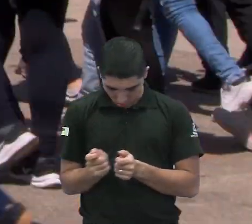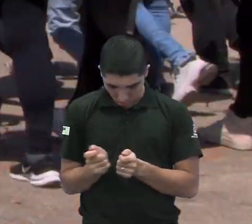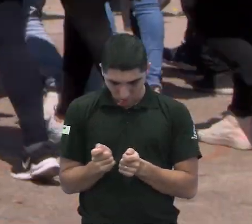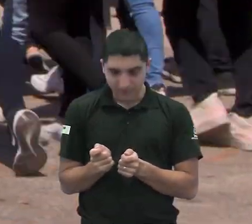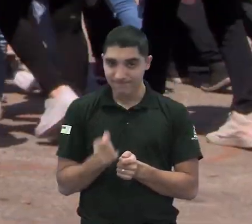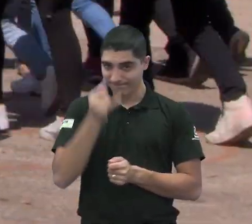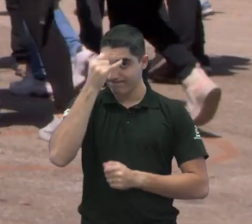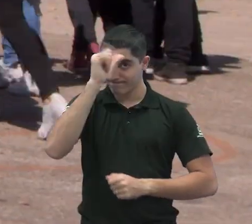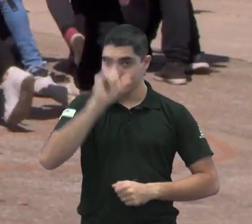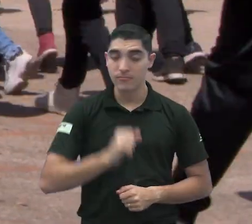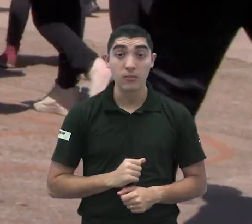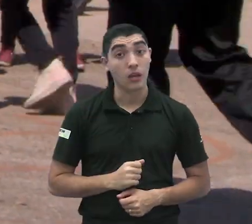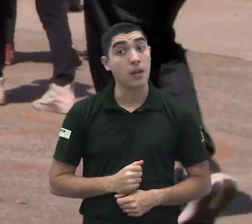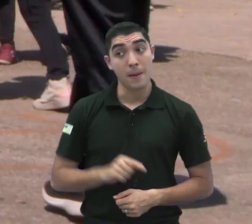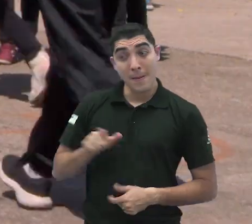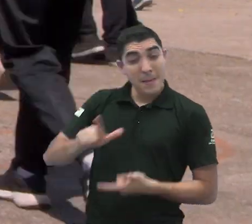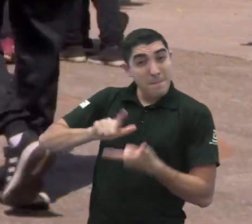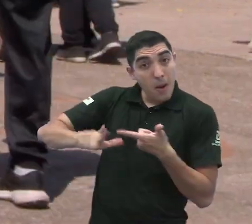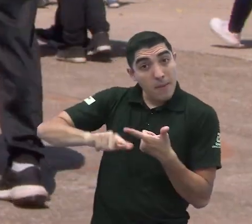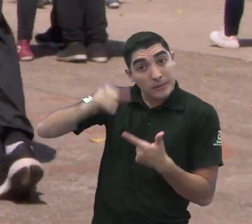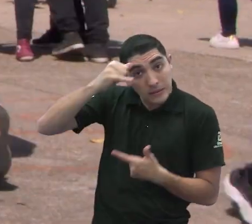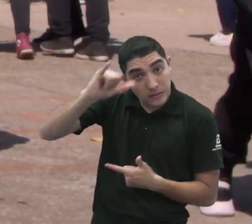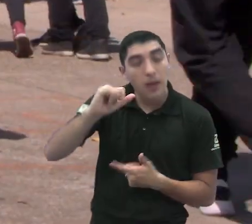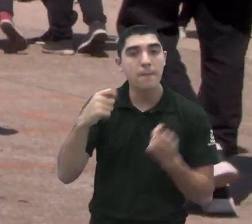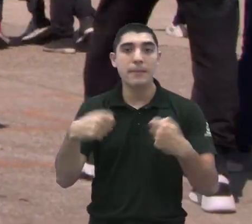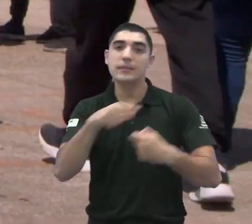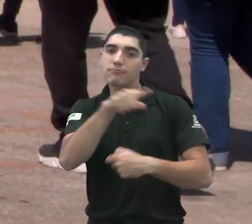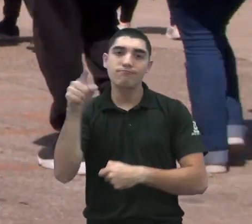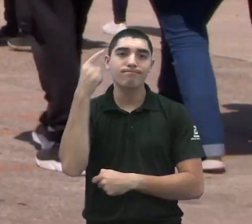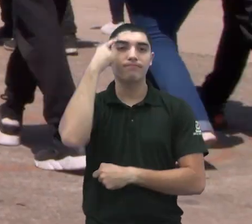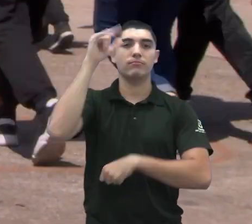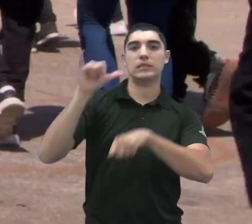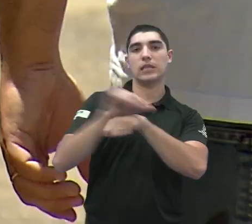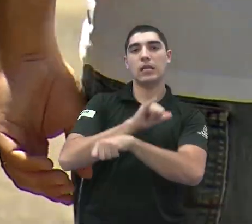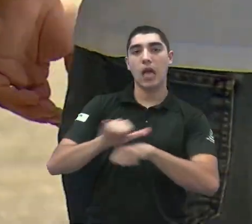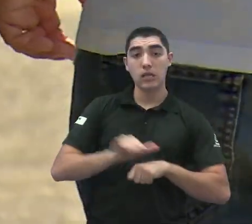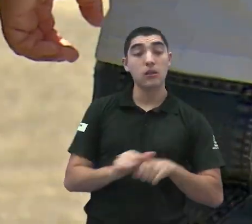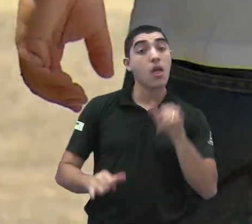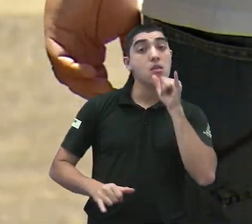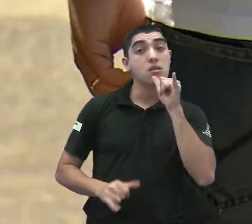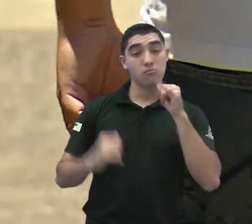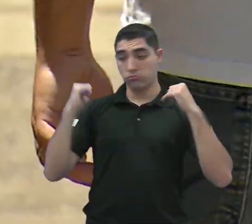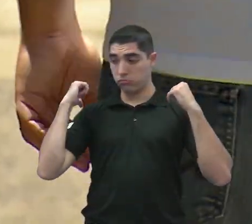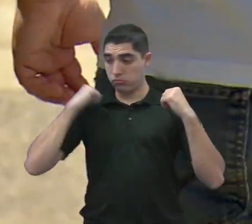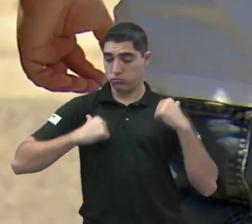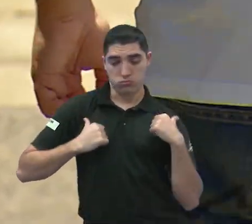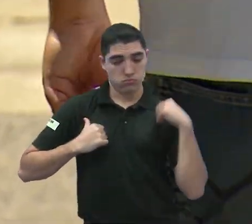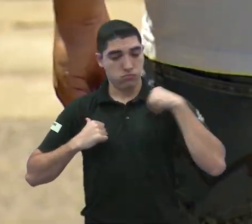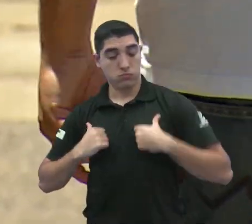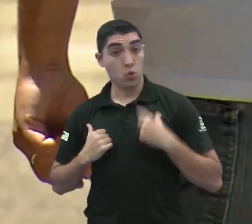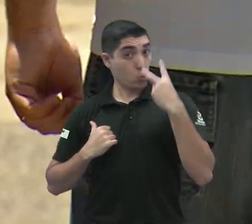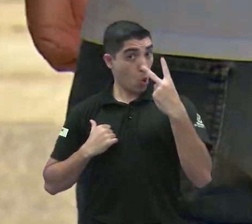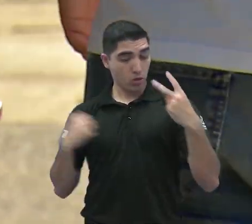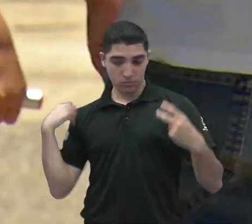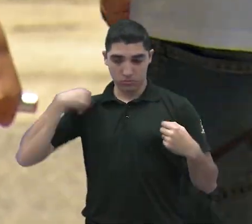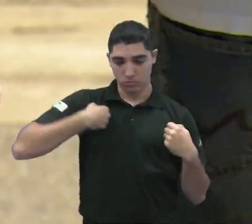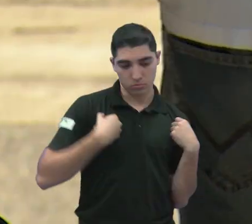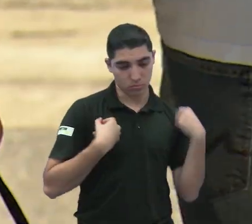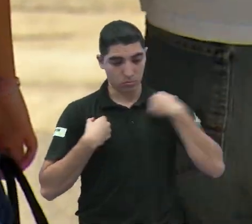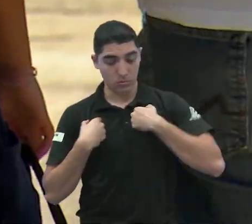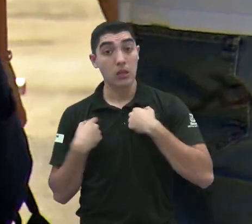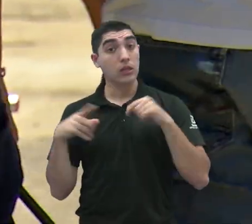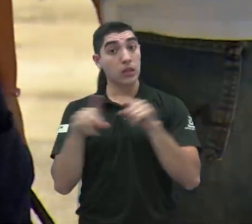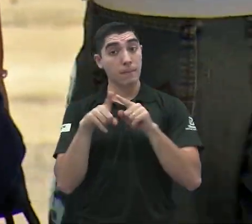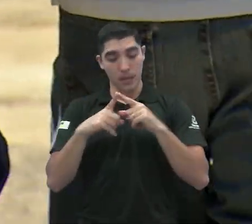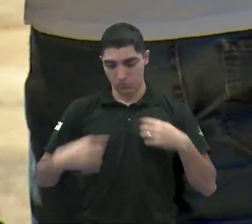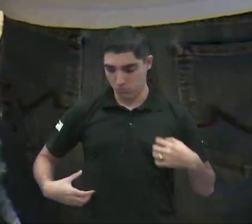Para evitar esses problemas, algumas medidas simples podem fazer a diferença. Usar as 2 alças, manter a mochila bem